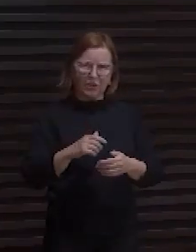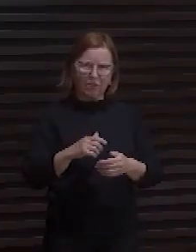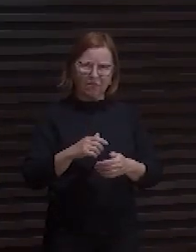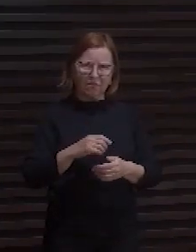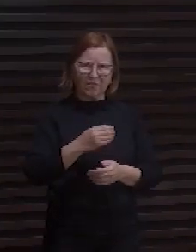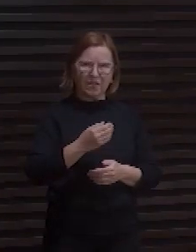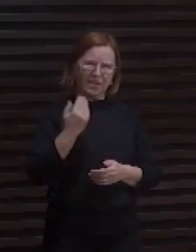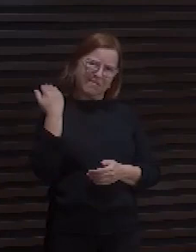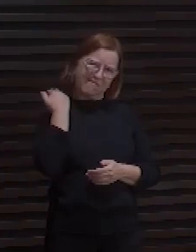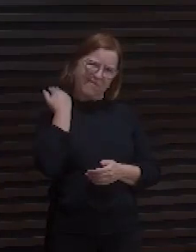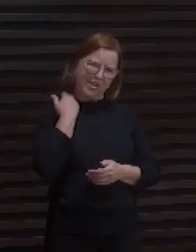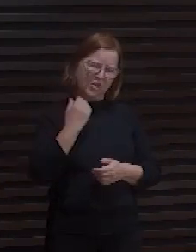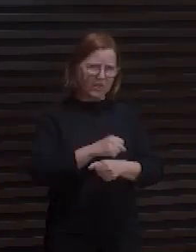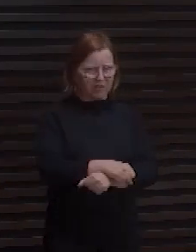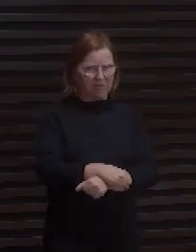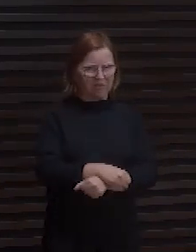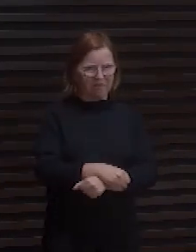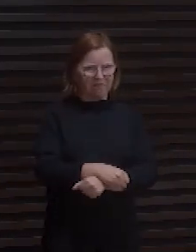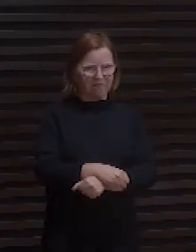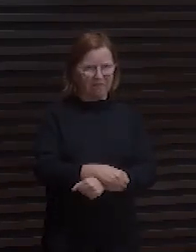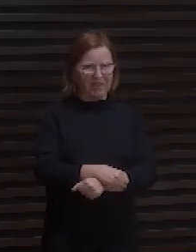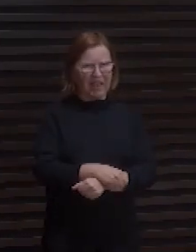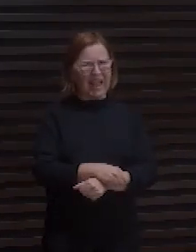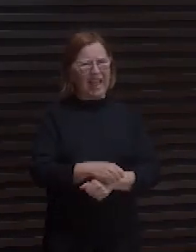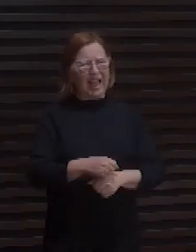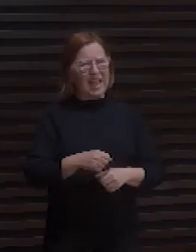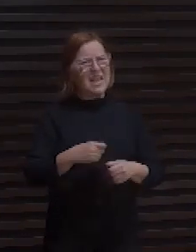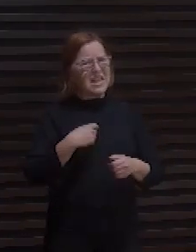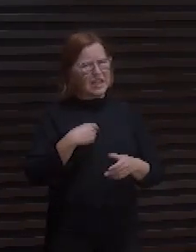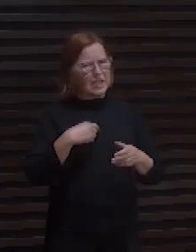da minha Bíblia? Ah, Fernando, isso aqui não preciso disso.